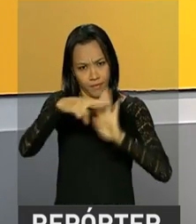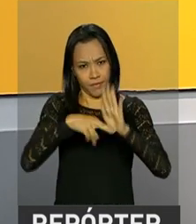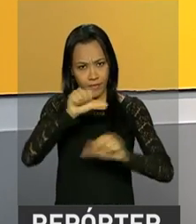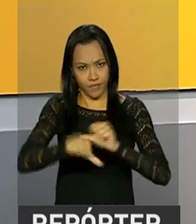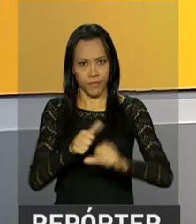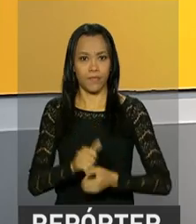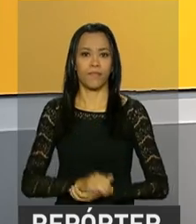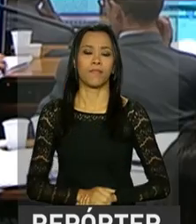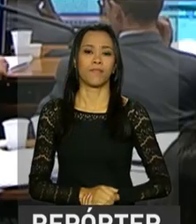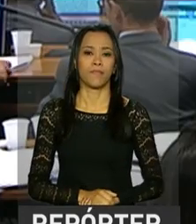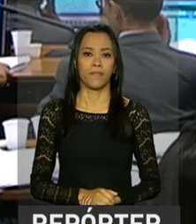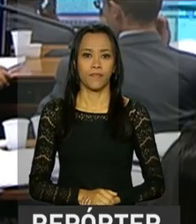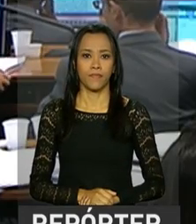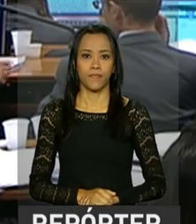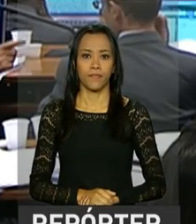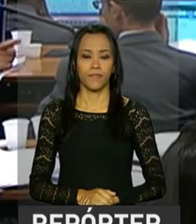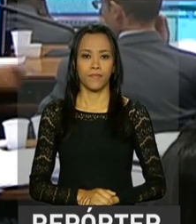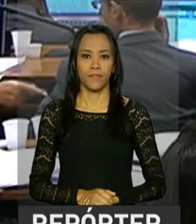reforma.